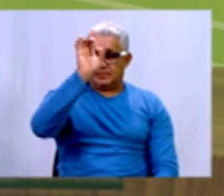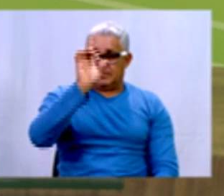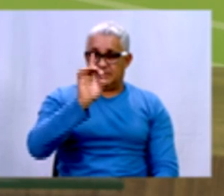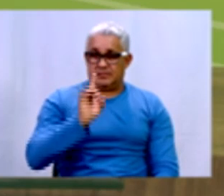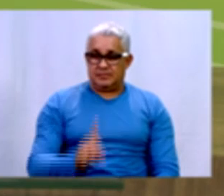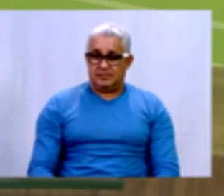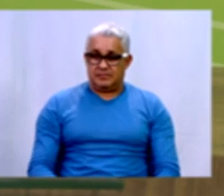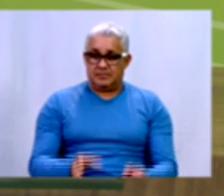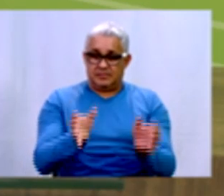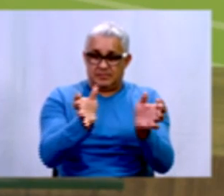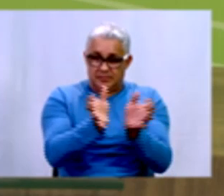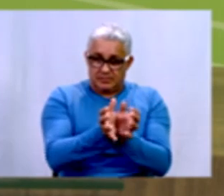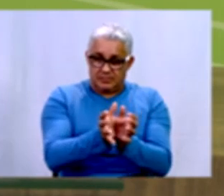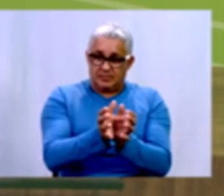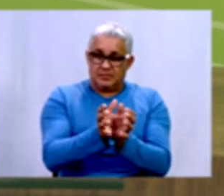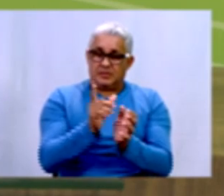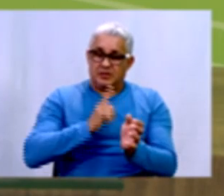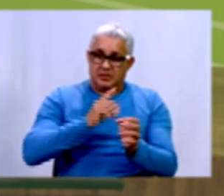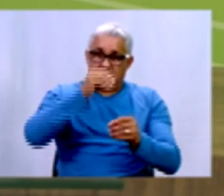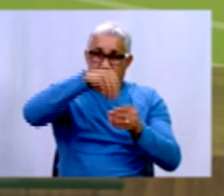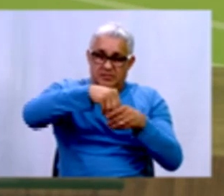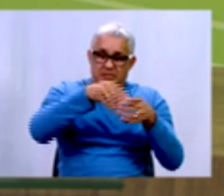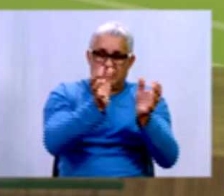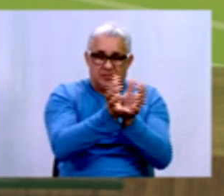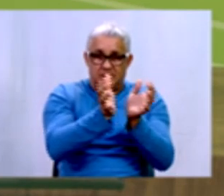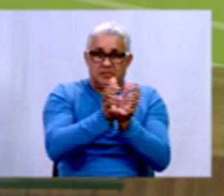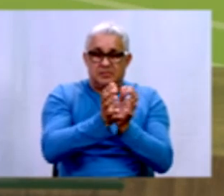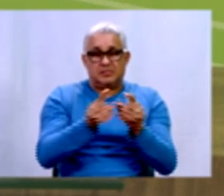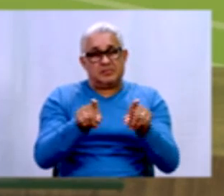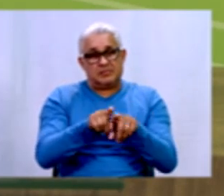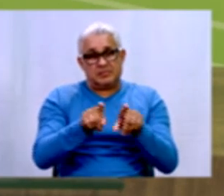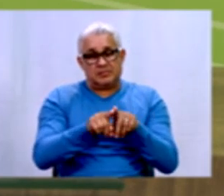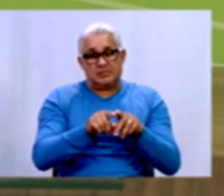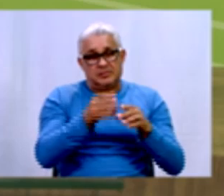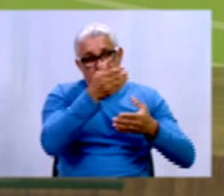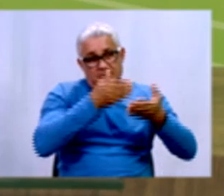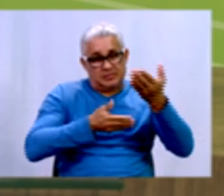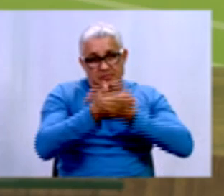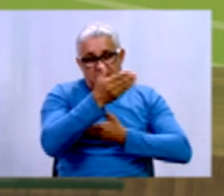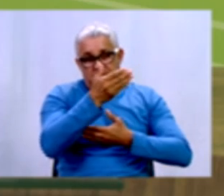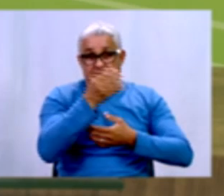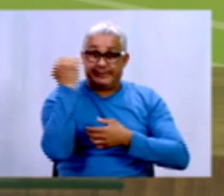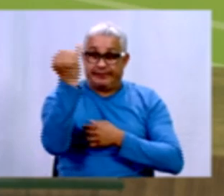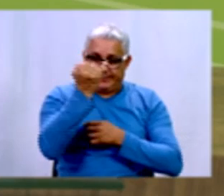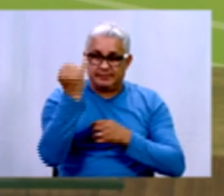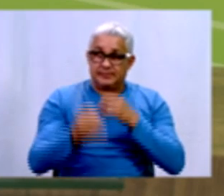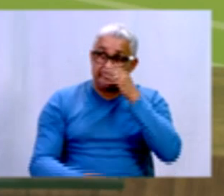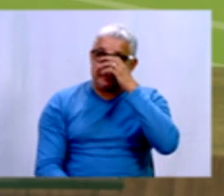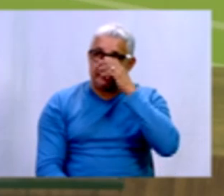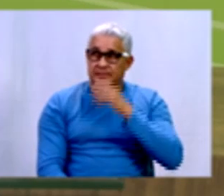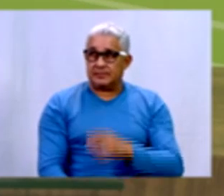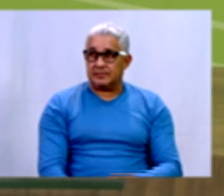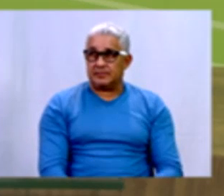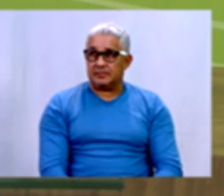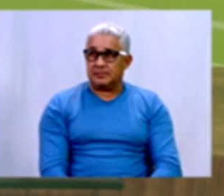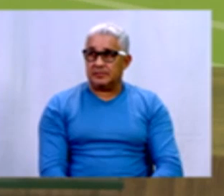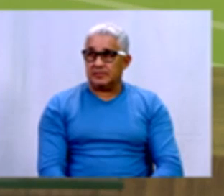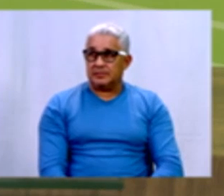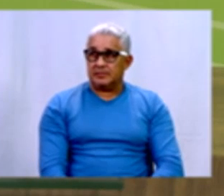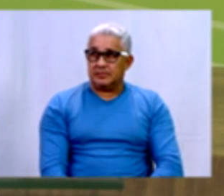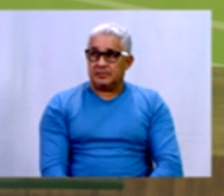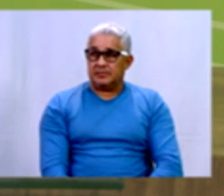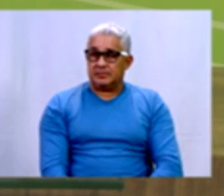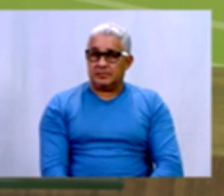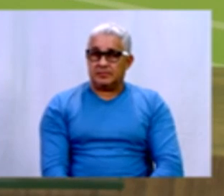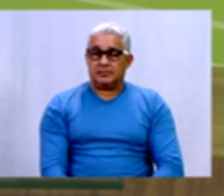cada integrante, né, representa na equipe e o quanto essa interação é importante. Né? Eu achei bem interessante